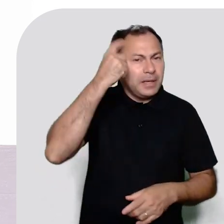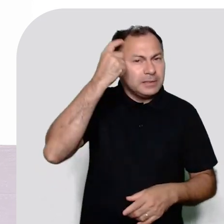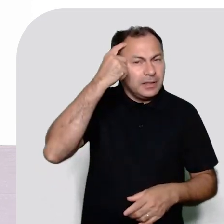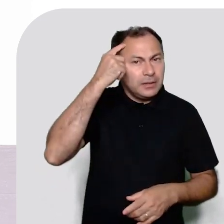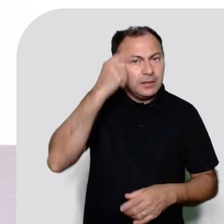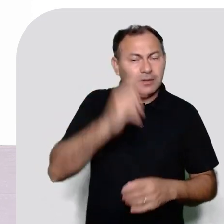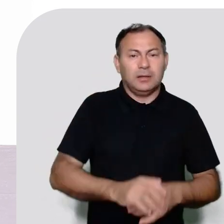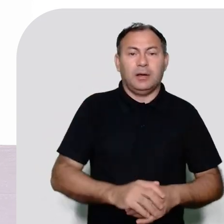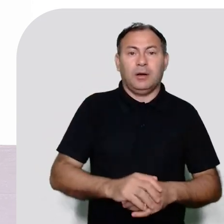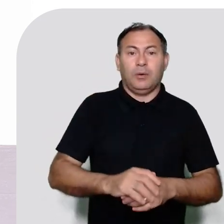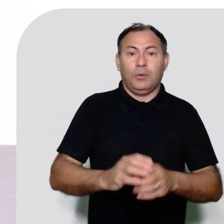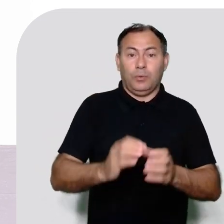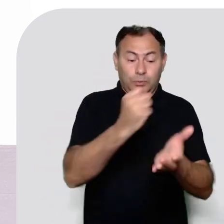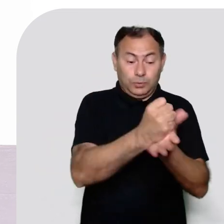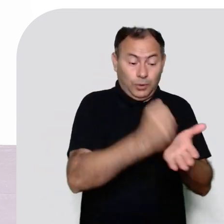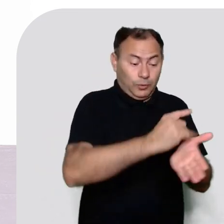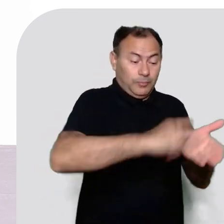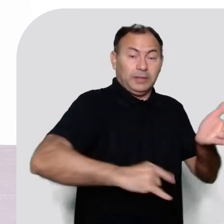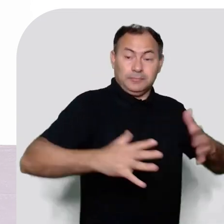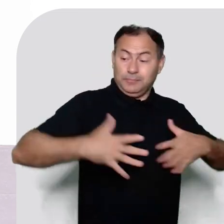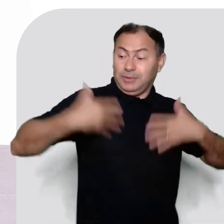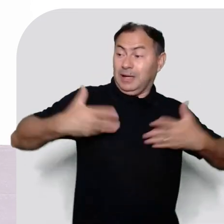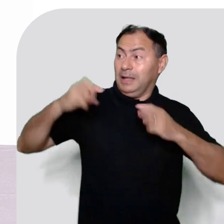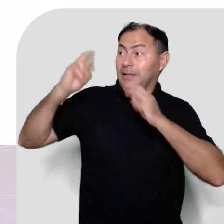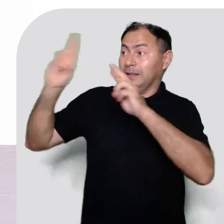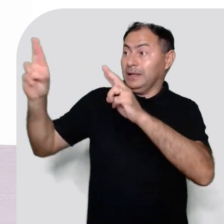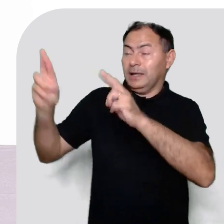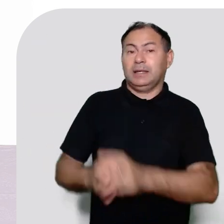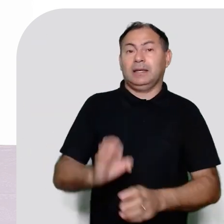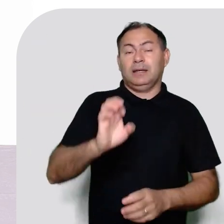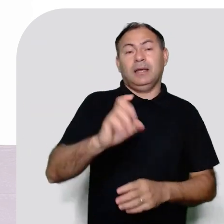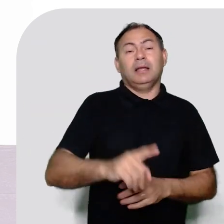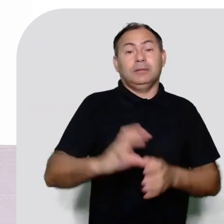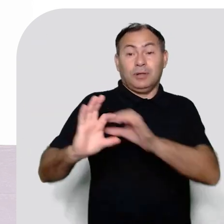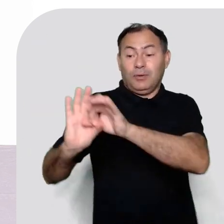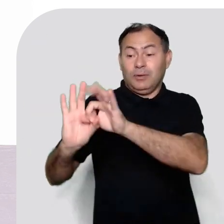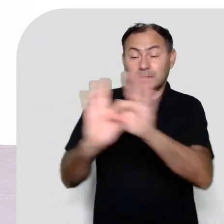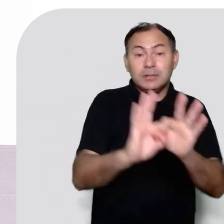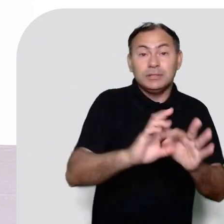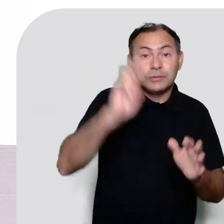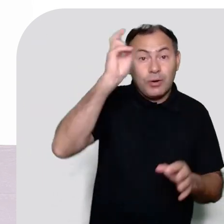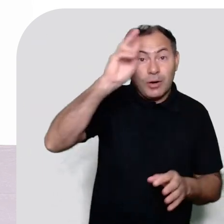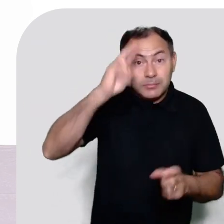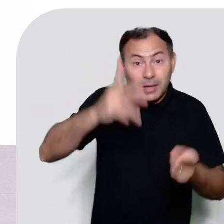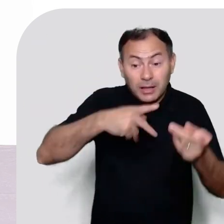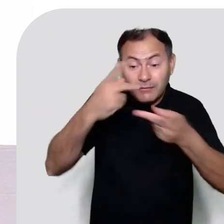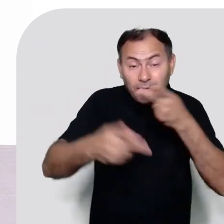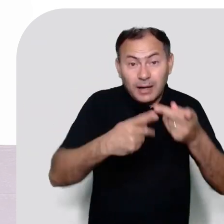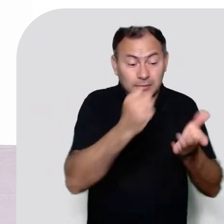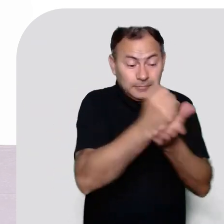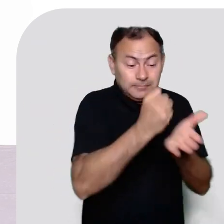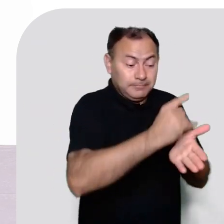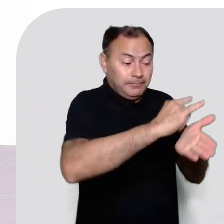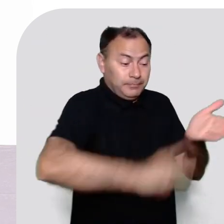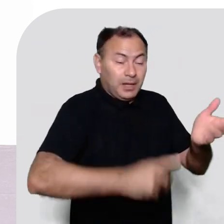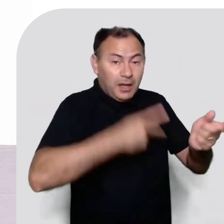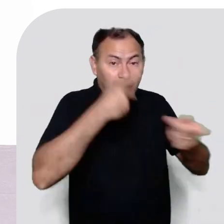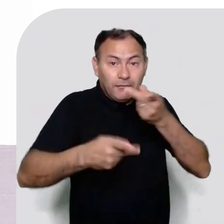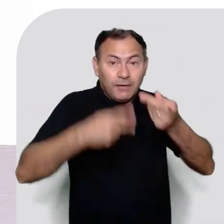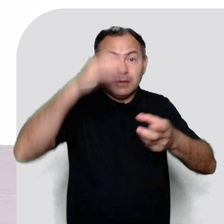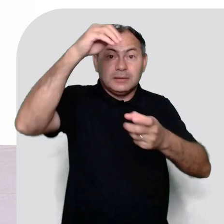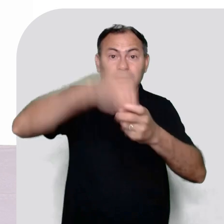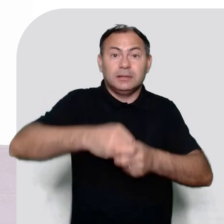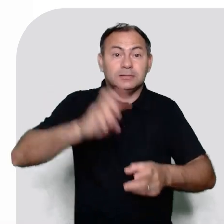a Gaudium et Spes nesse contexto histórico, onde ela se localiza dentro